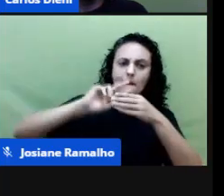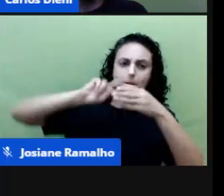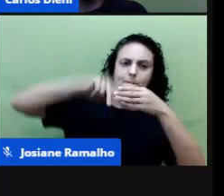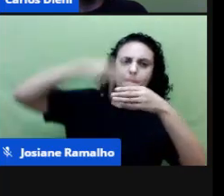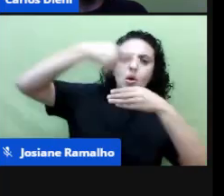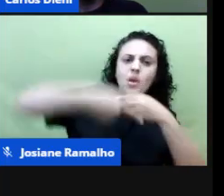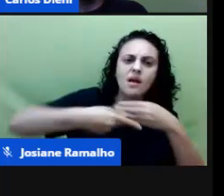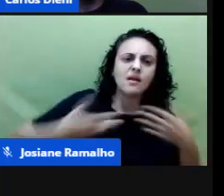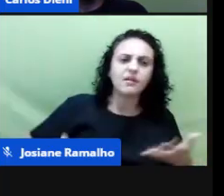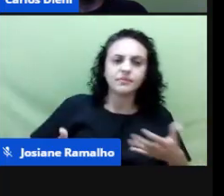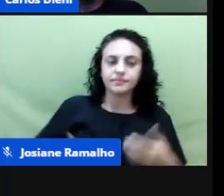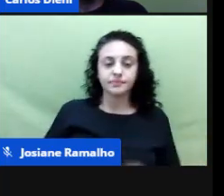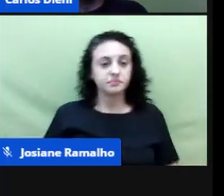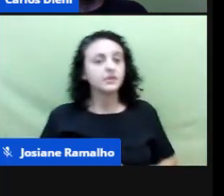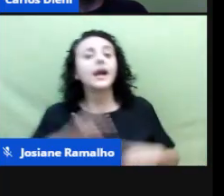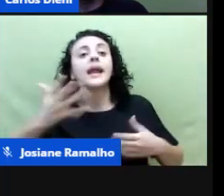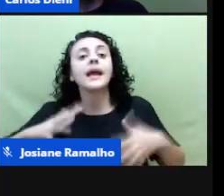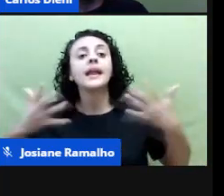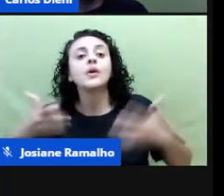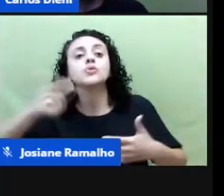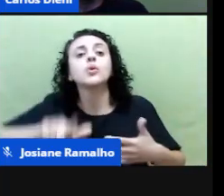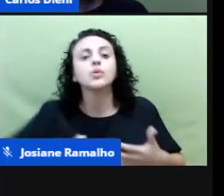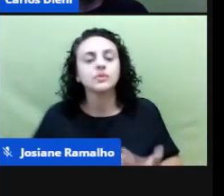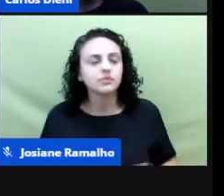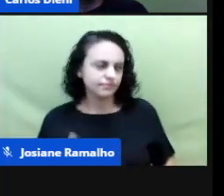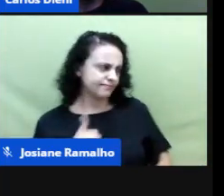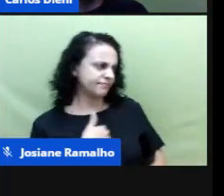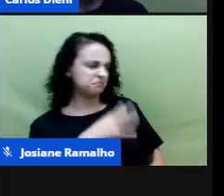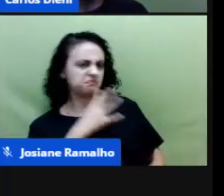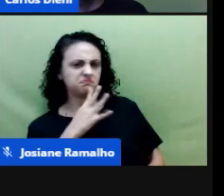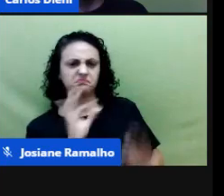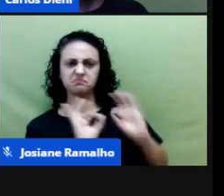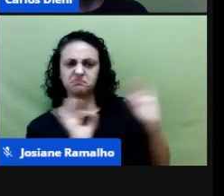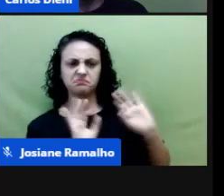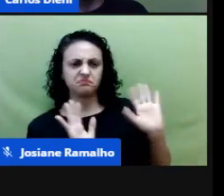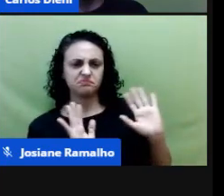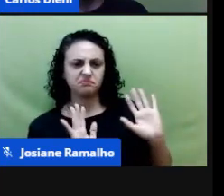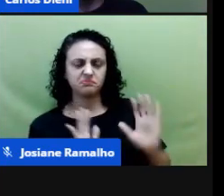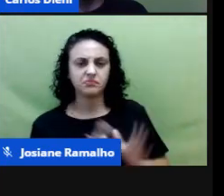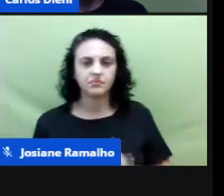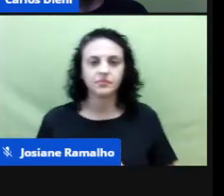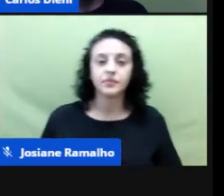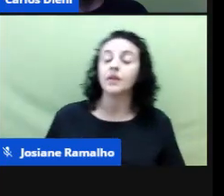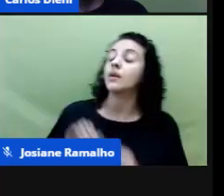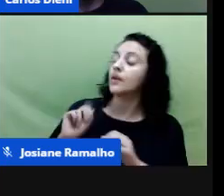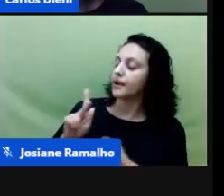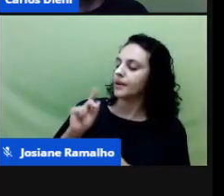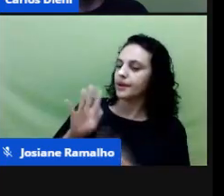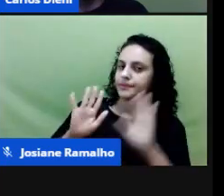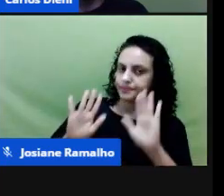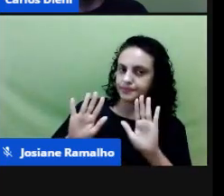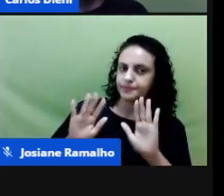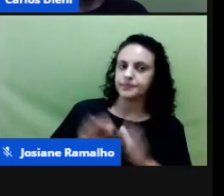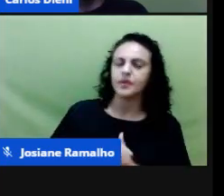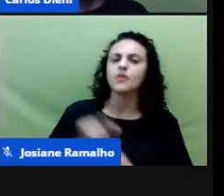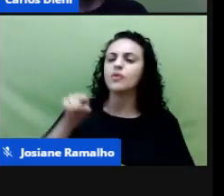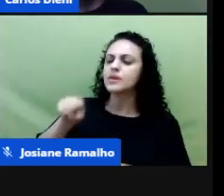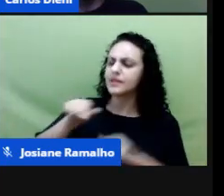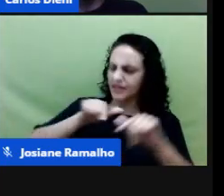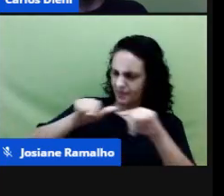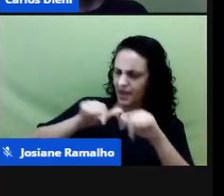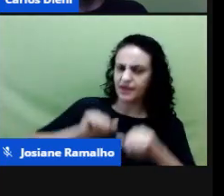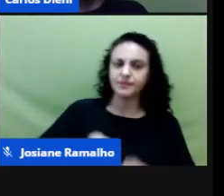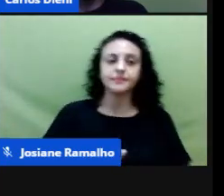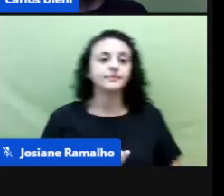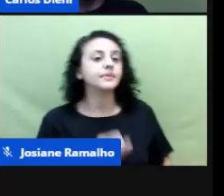pô, não conheço ninguém não, meu chefe. Pô, tanto é que, pô, posso mandar até... Tá bom. O que você faz na vida? Você trabalha? Eu